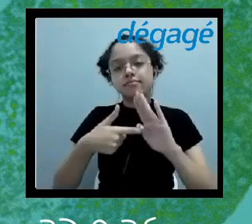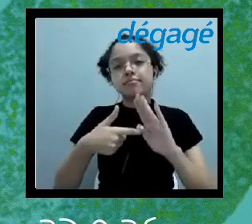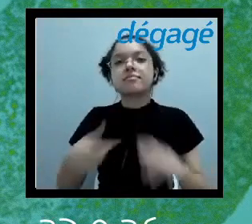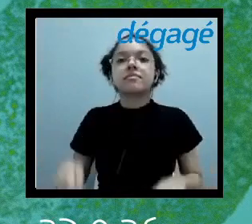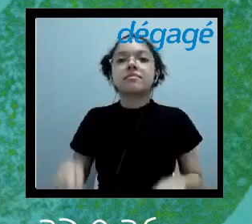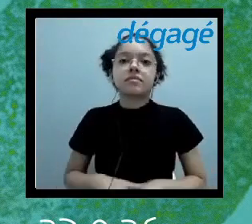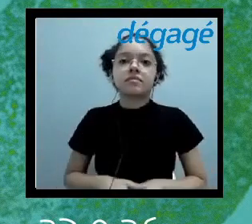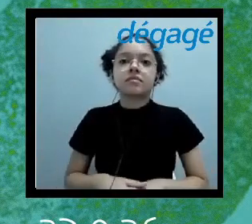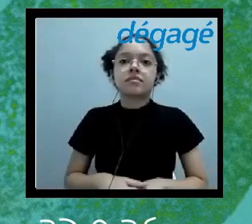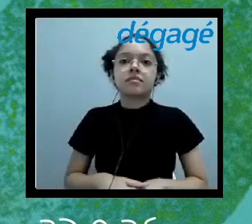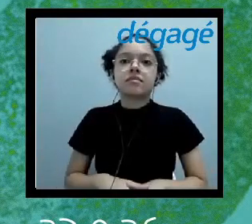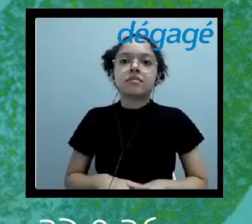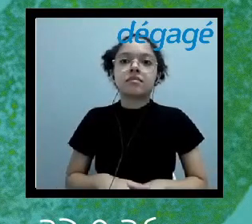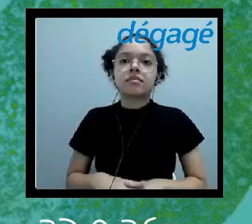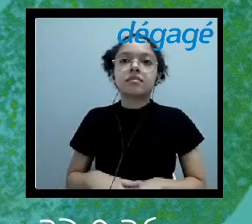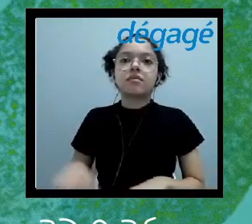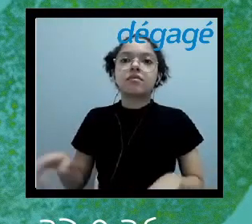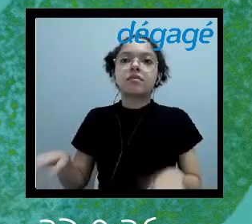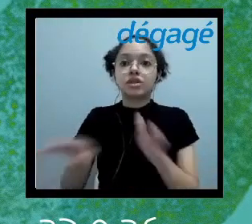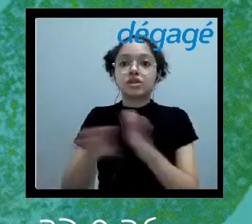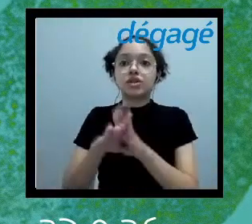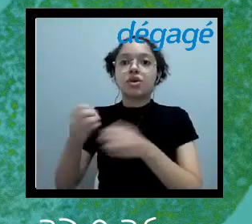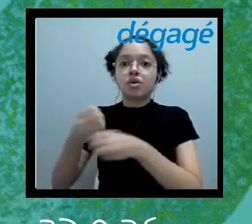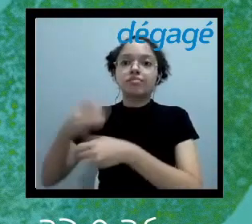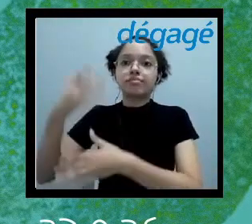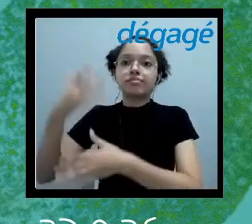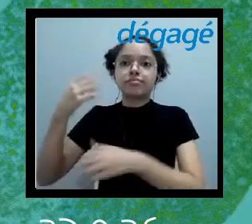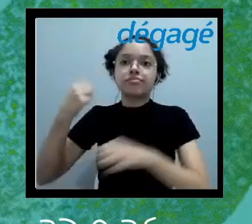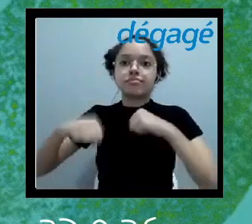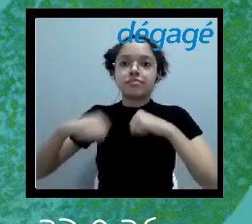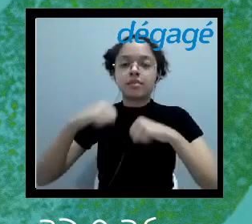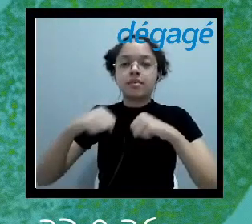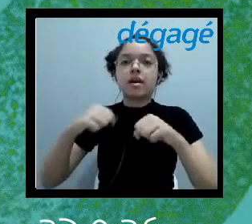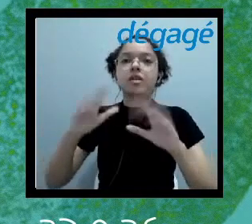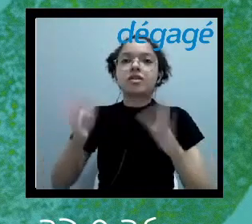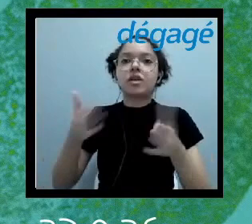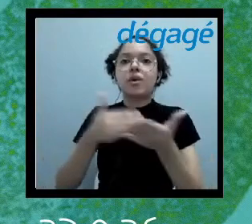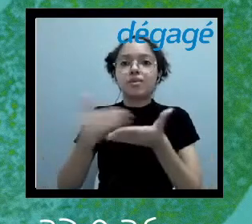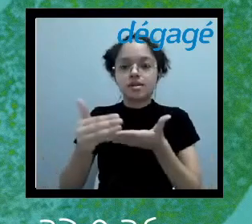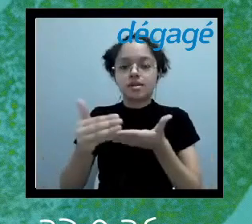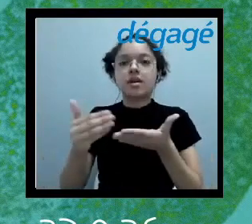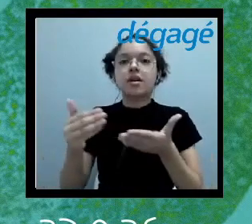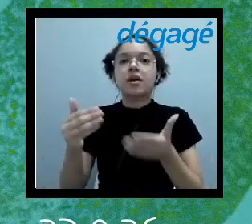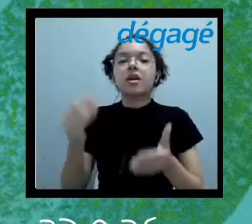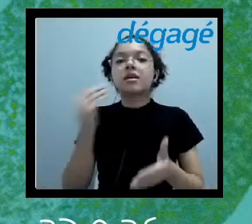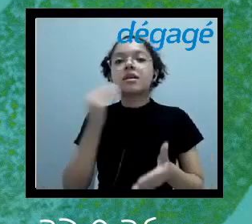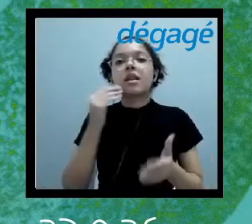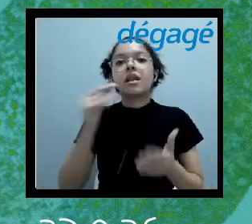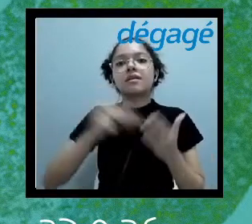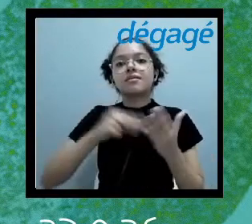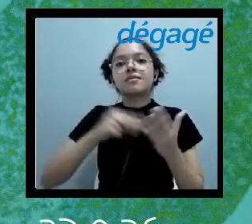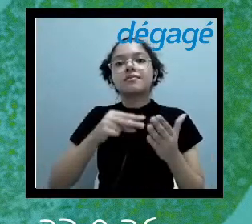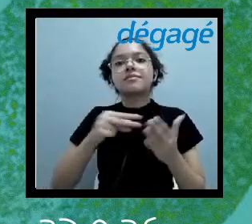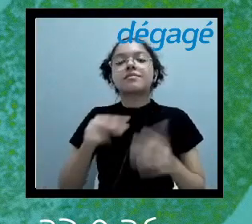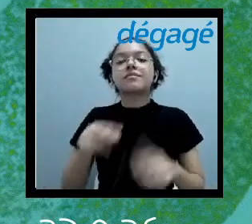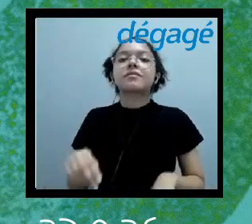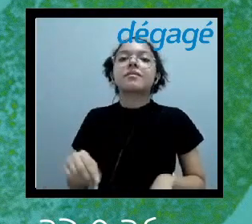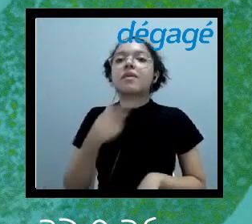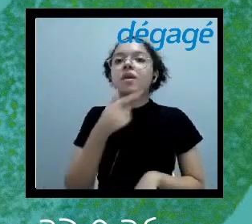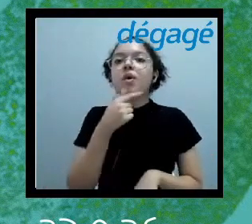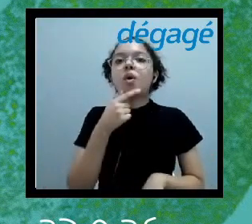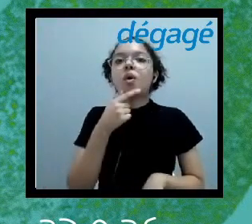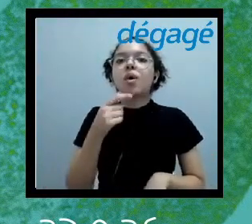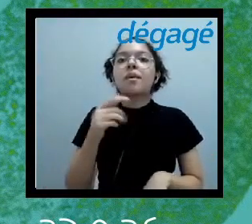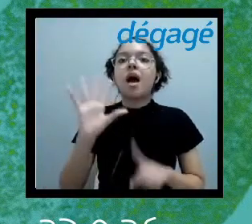que chegaram depois que o debate começou. Deixa eu voltar aqui. O Raimundo Neto disse: arte salva